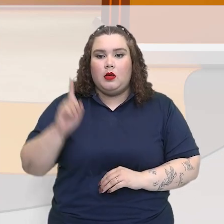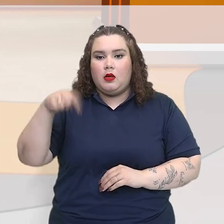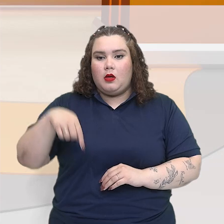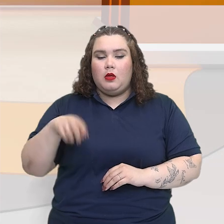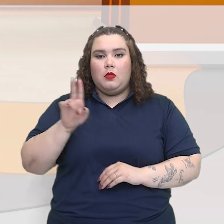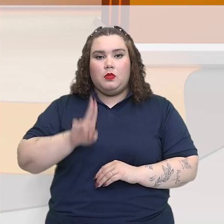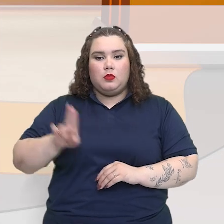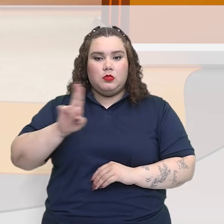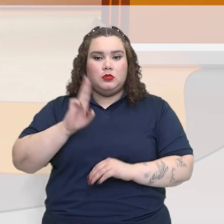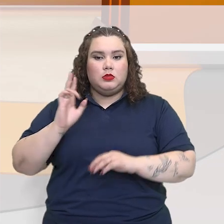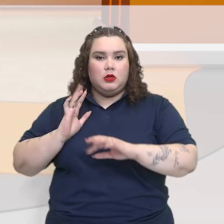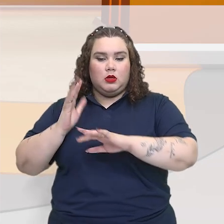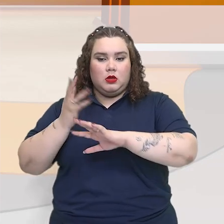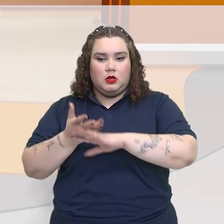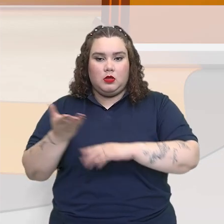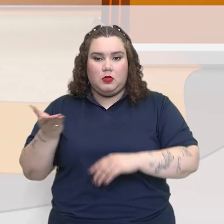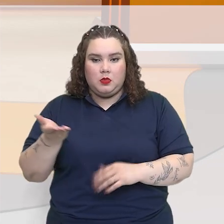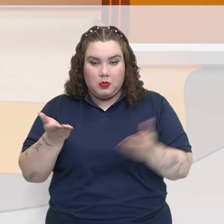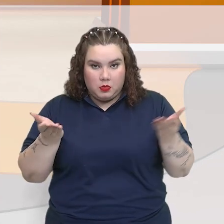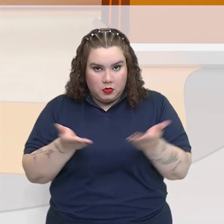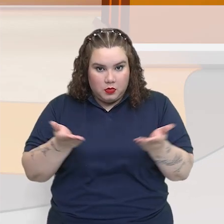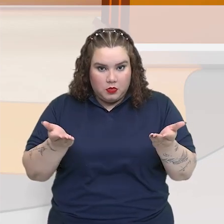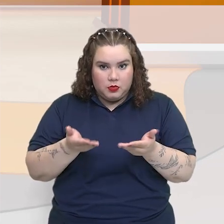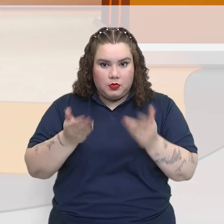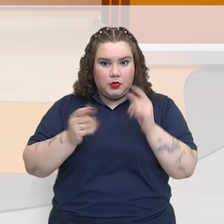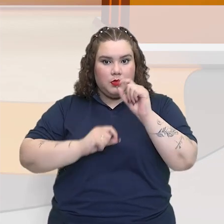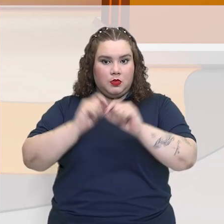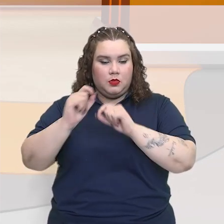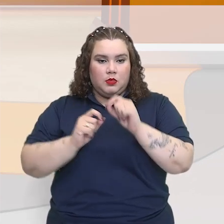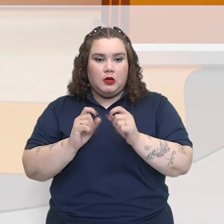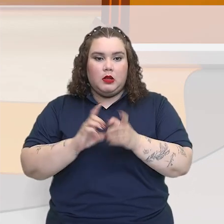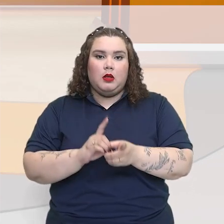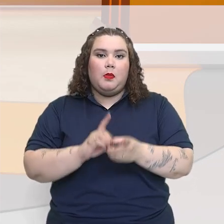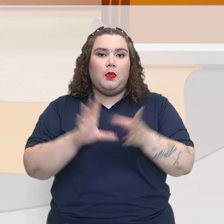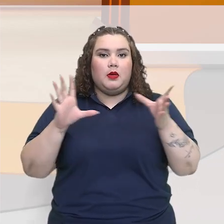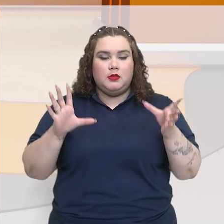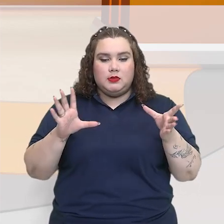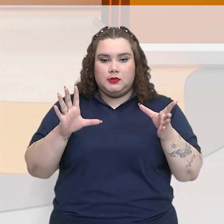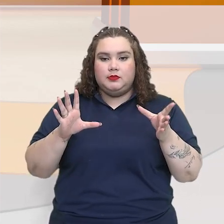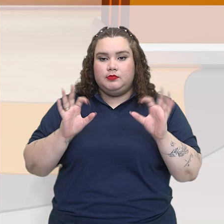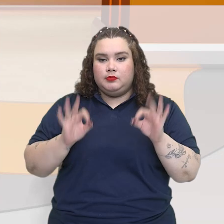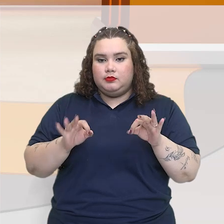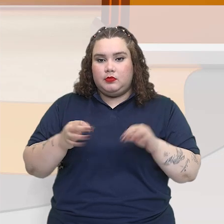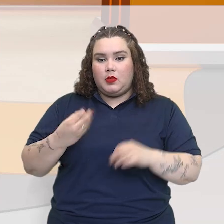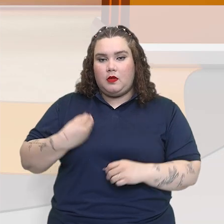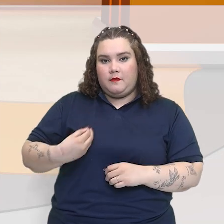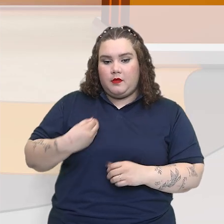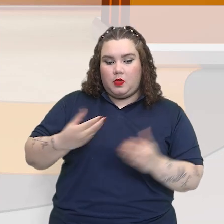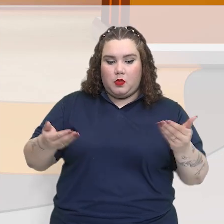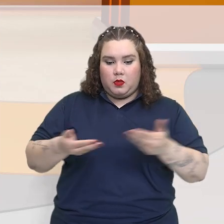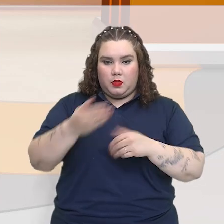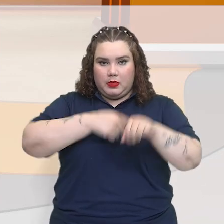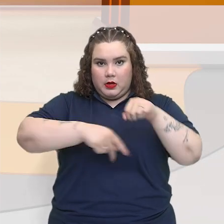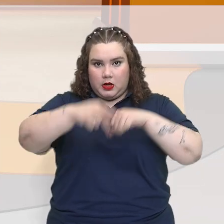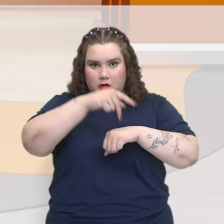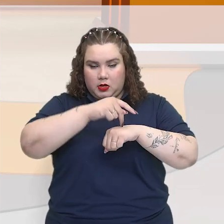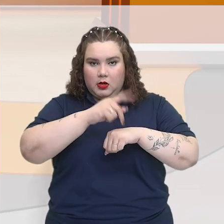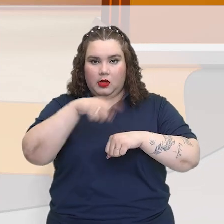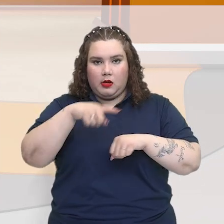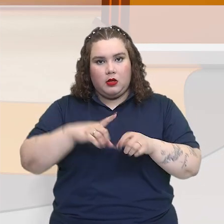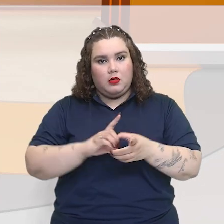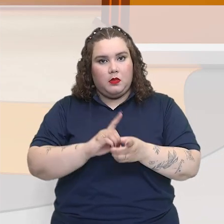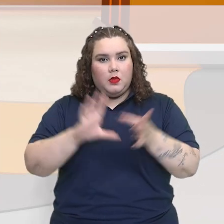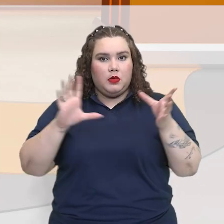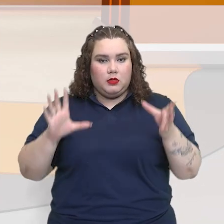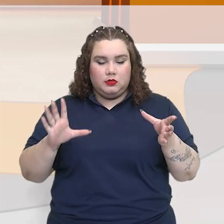empregado até hoje na República, que é o quê? A democracia. Vivemos em um país democrático,